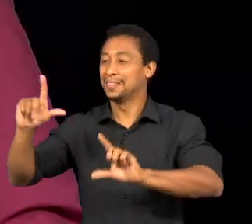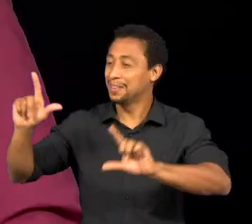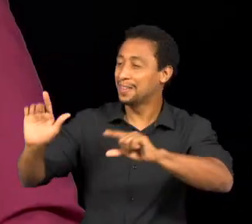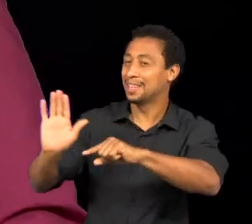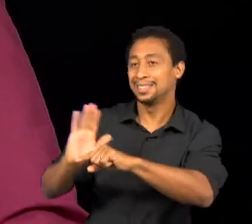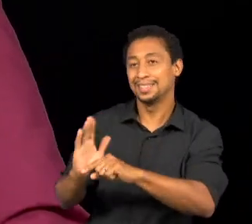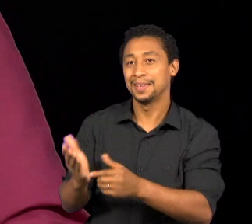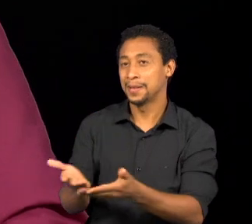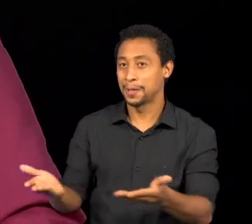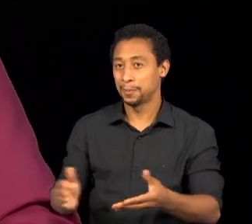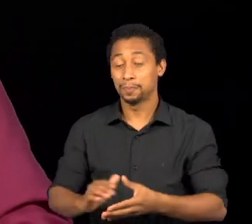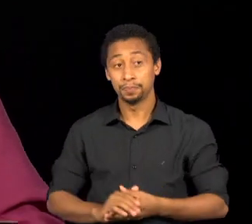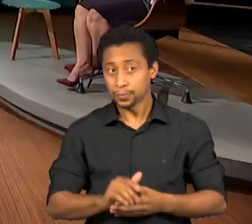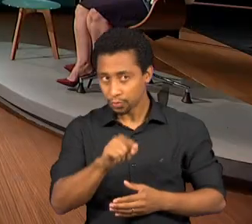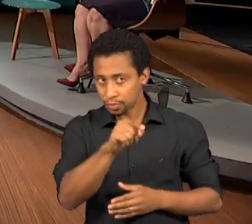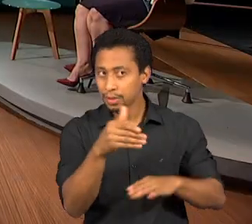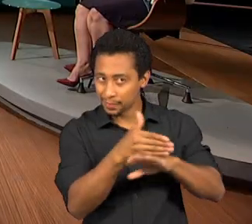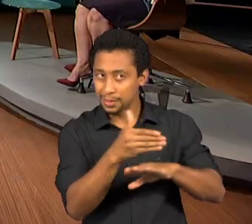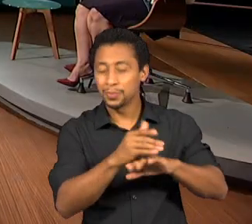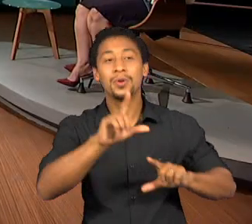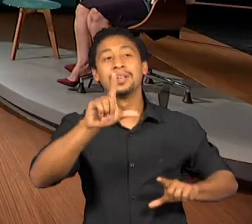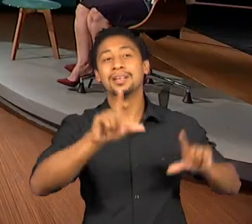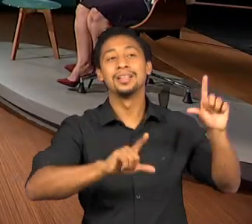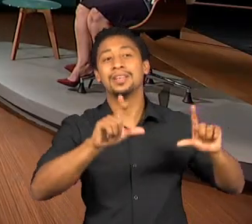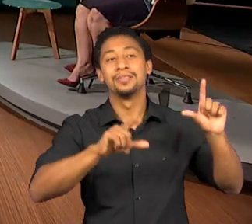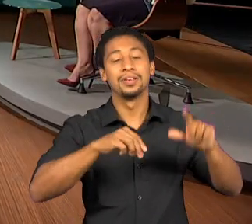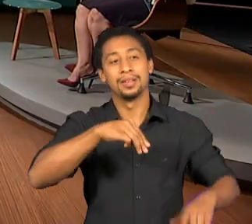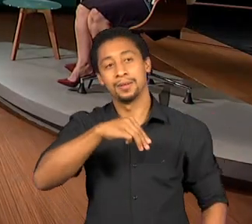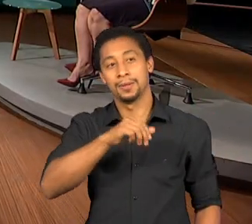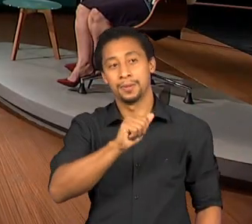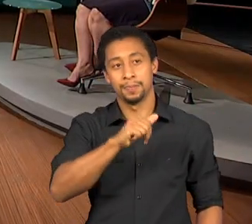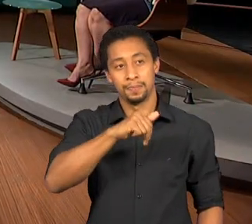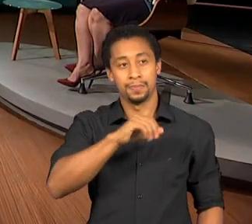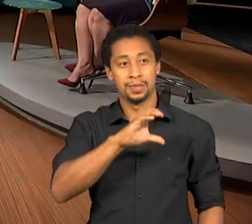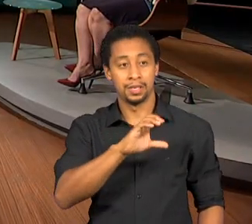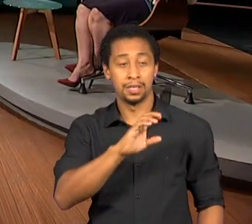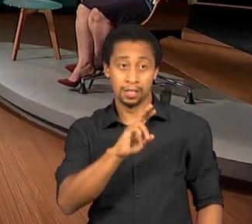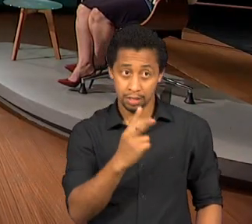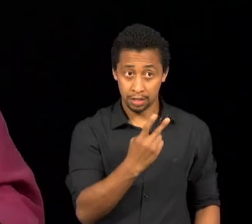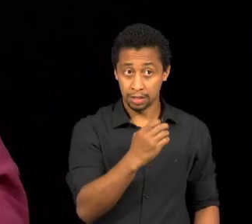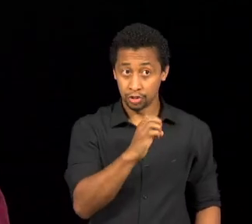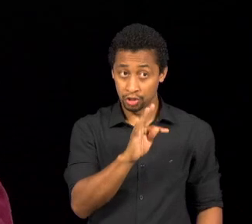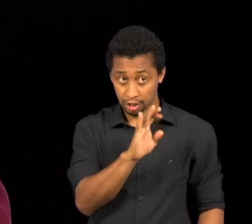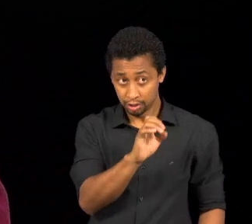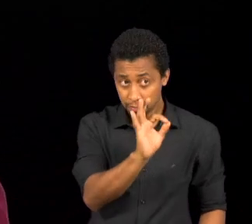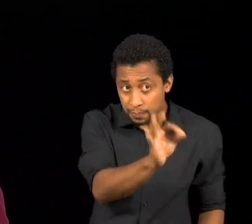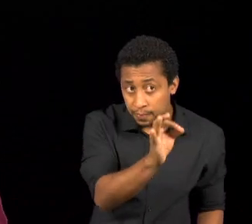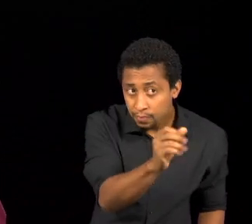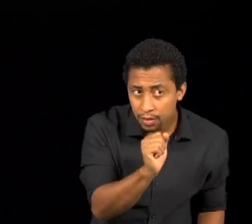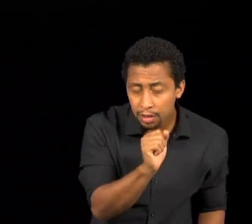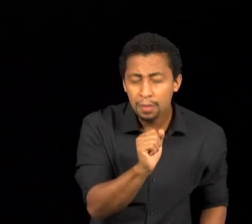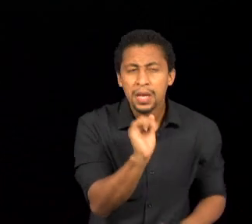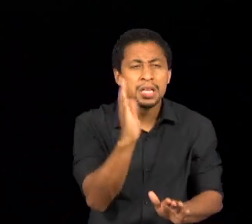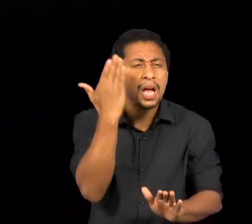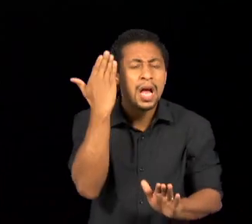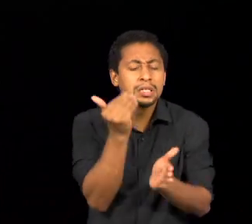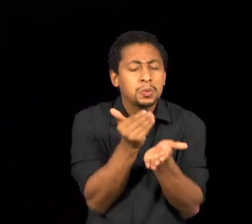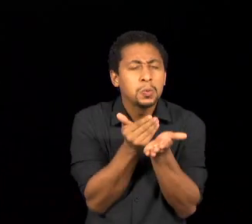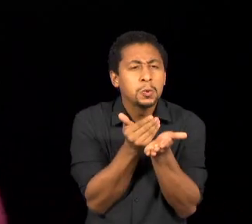passou também pela TV Manchete, você fez Dona Beija, que foi outro enorme sucesso, né? A Manchete, naquela época, estava começando